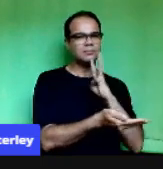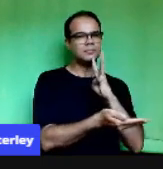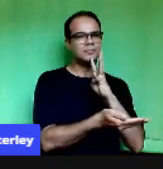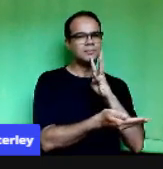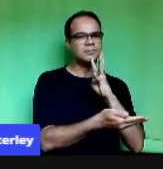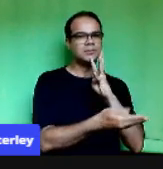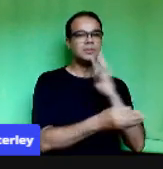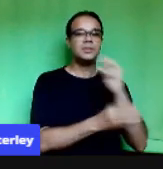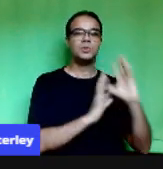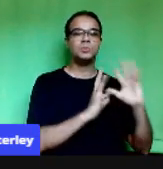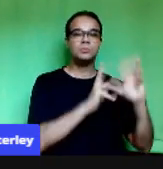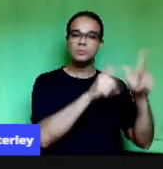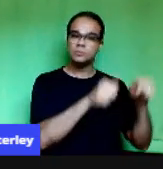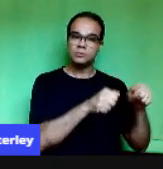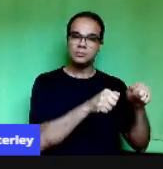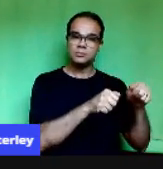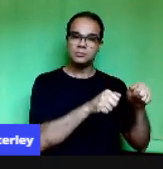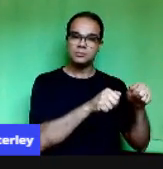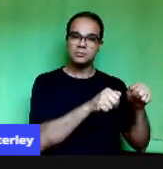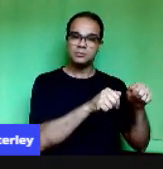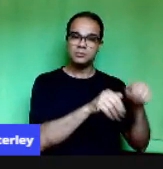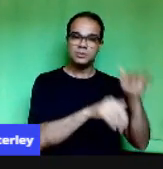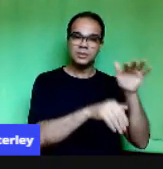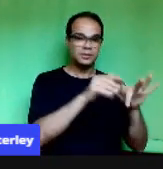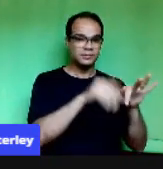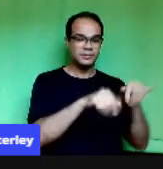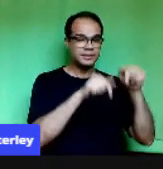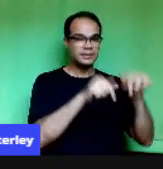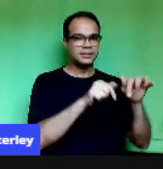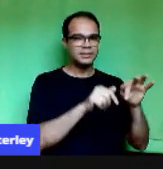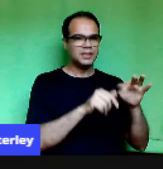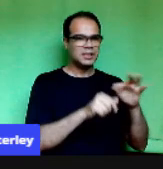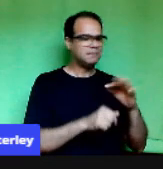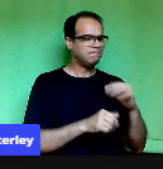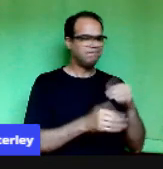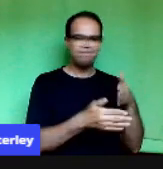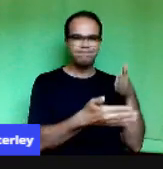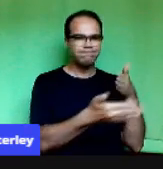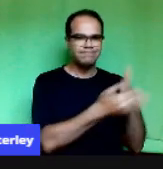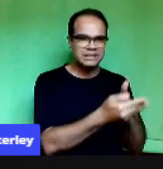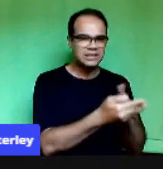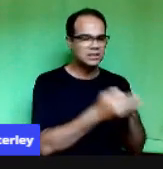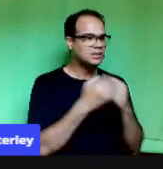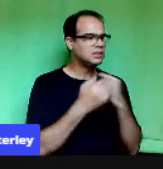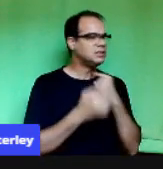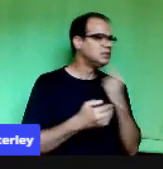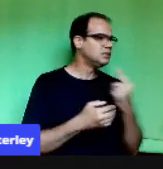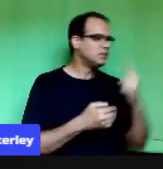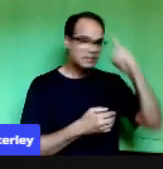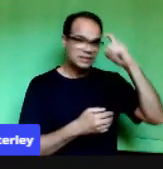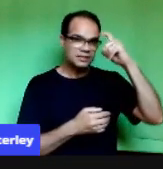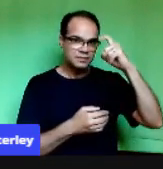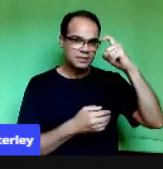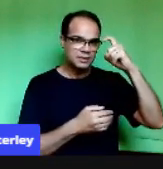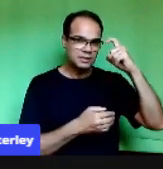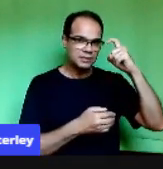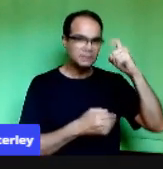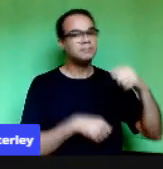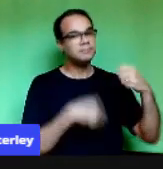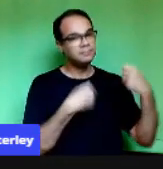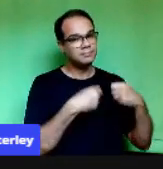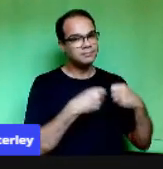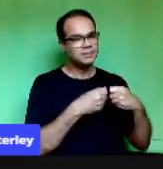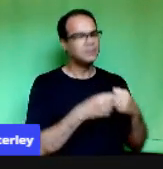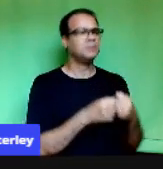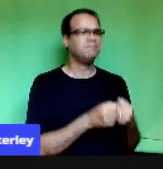sermos humildes para reconhecer os nossos limites. E termos também humildade para trabalhar dentro das nossas potencialidades.